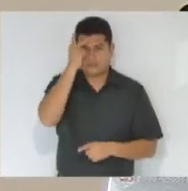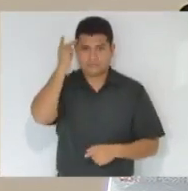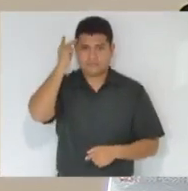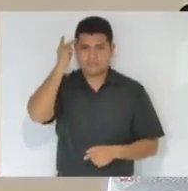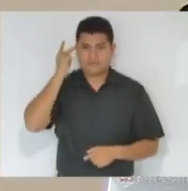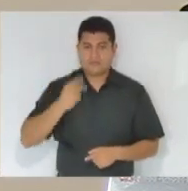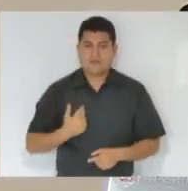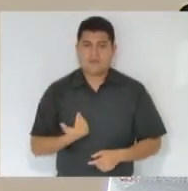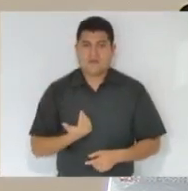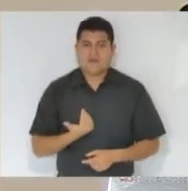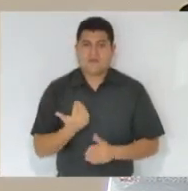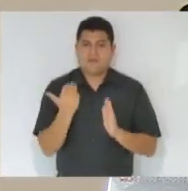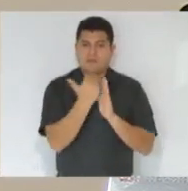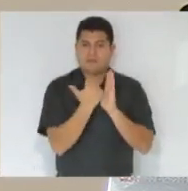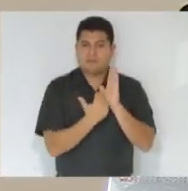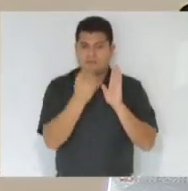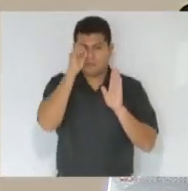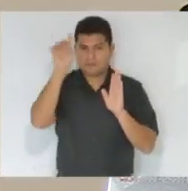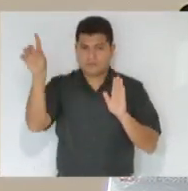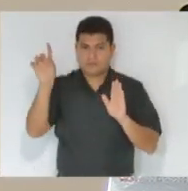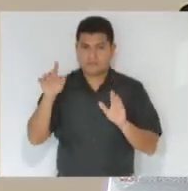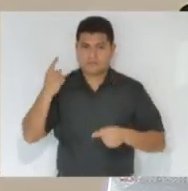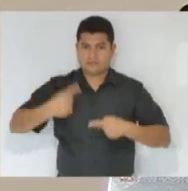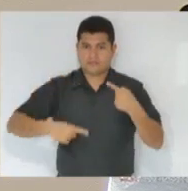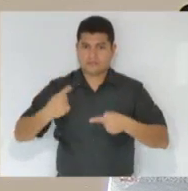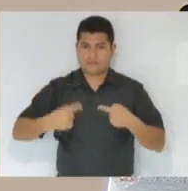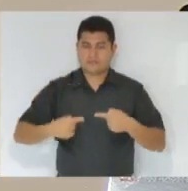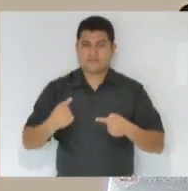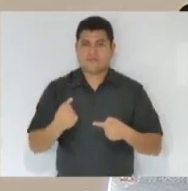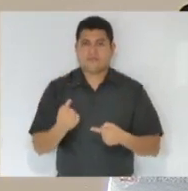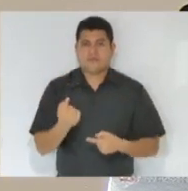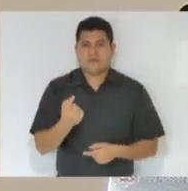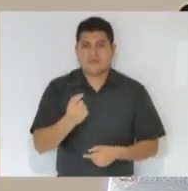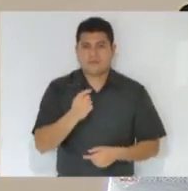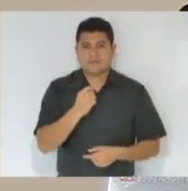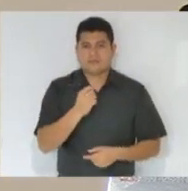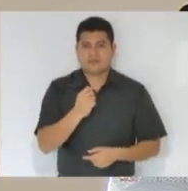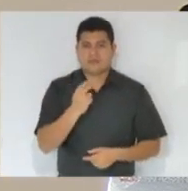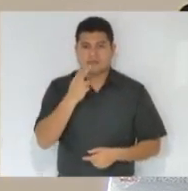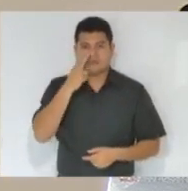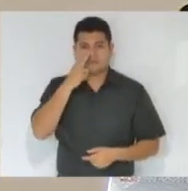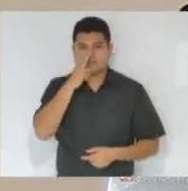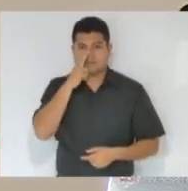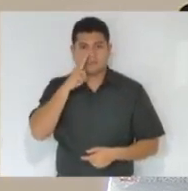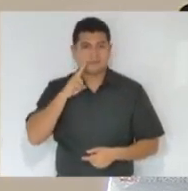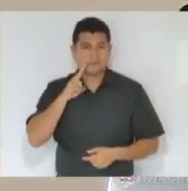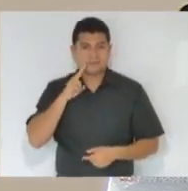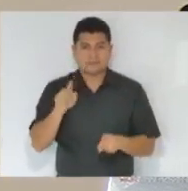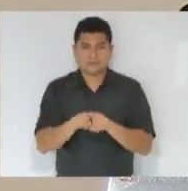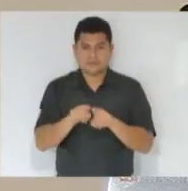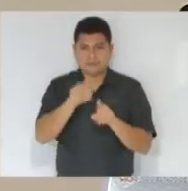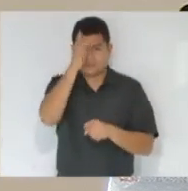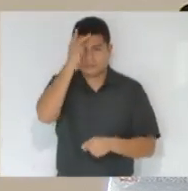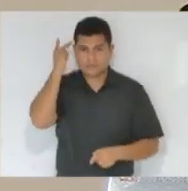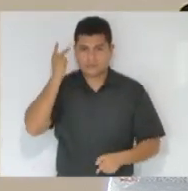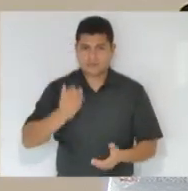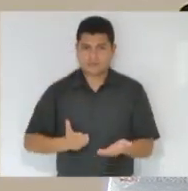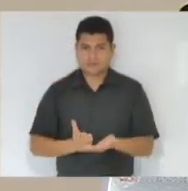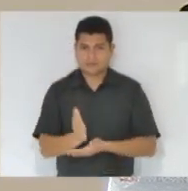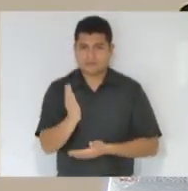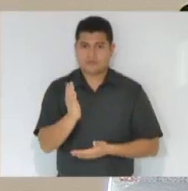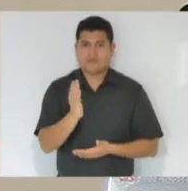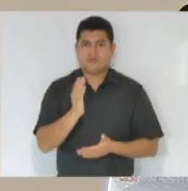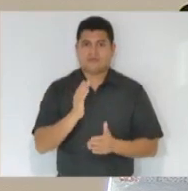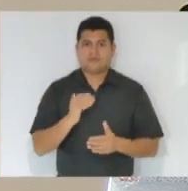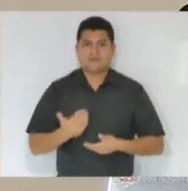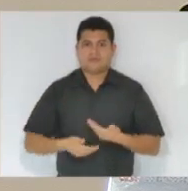dia. Após ser discutida pelo senhor deputado Ivan Nats e pela senhora deputada Paulinha, foi aprovado pelo processo